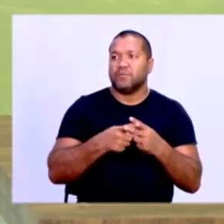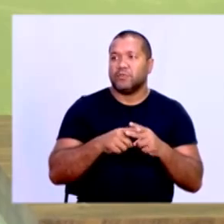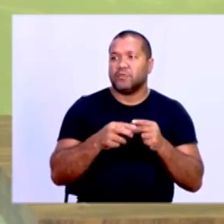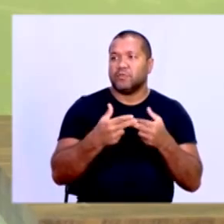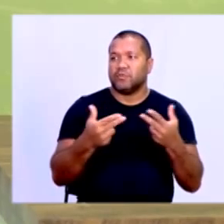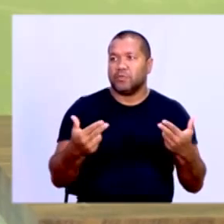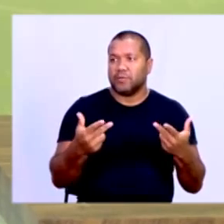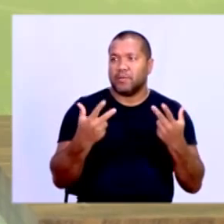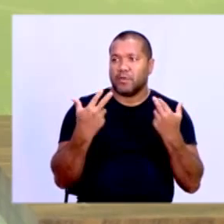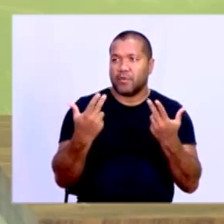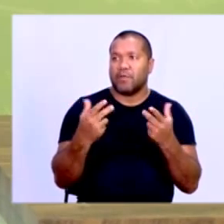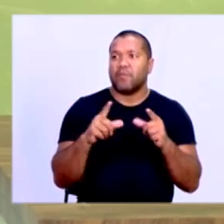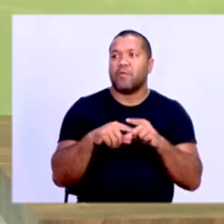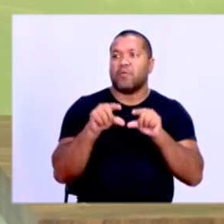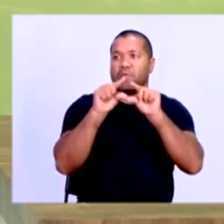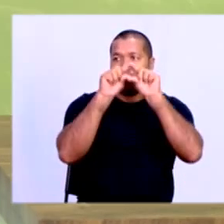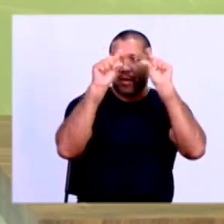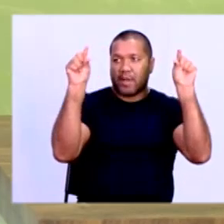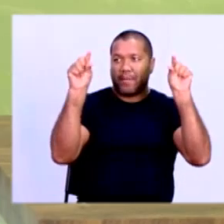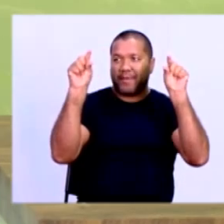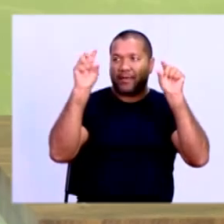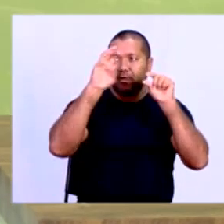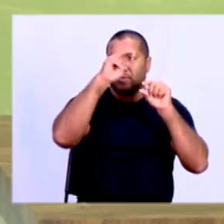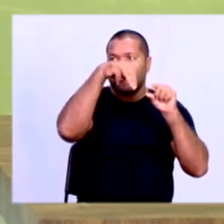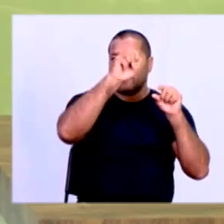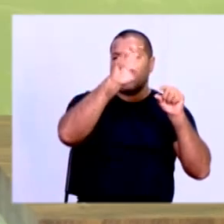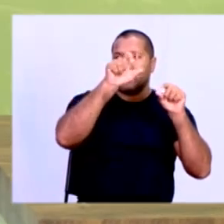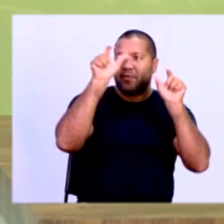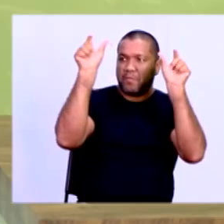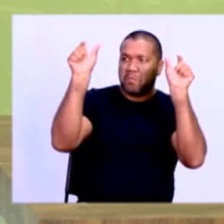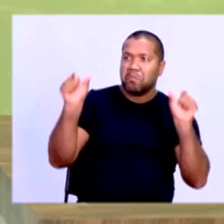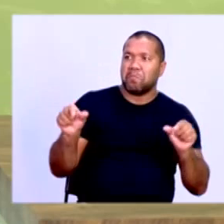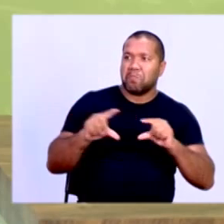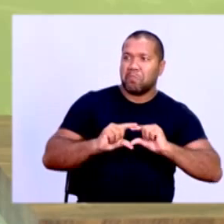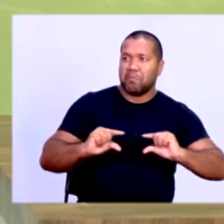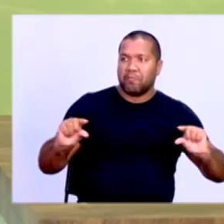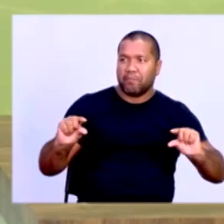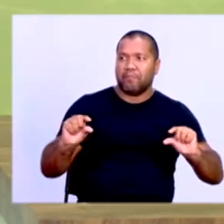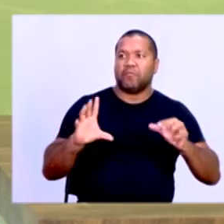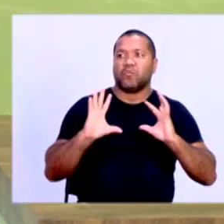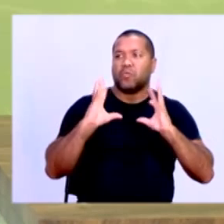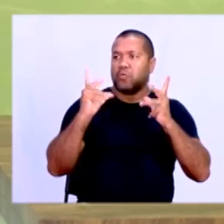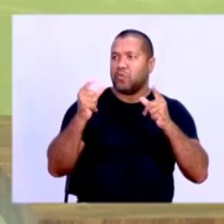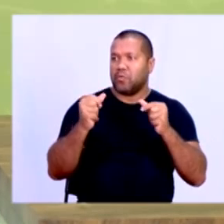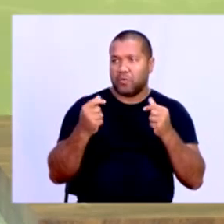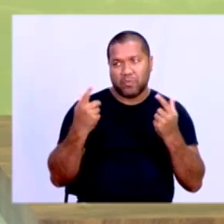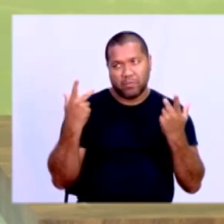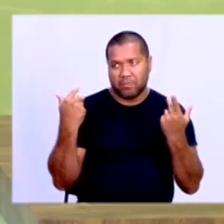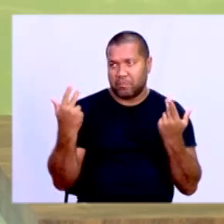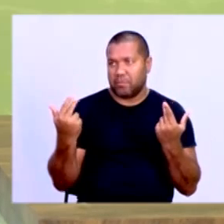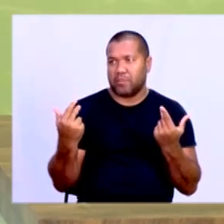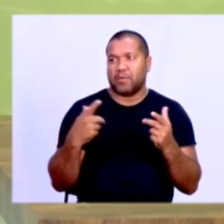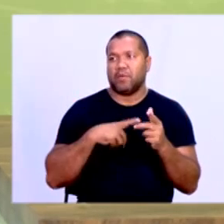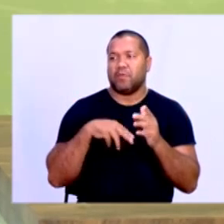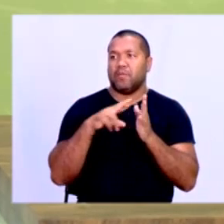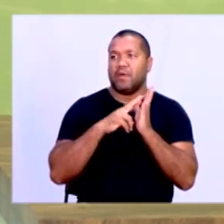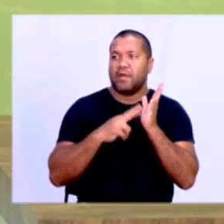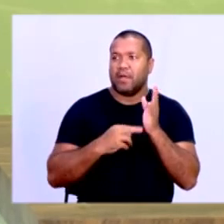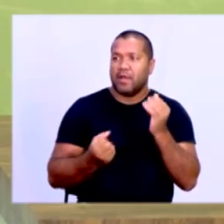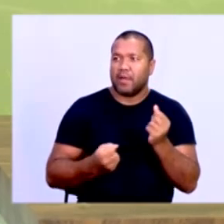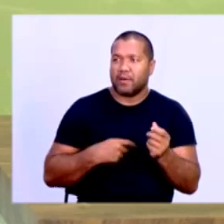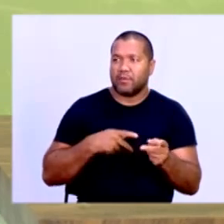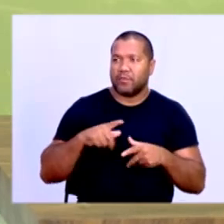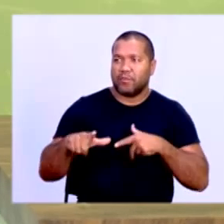o cabeçalho, o menu, as laterais, o rodapé, normalmente ele se mantém dentro de um projeto. E o que